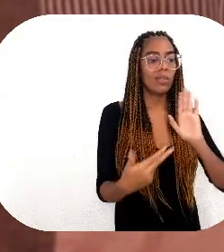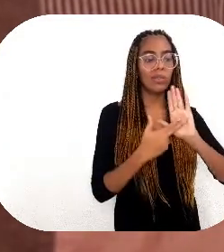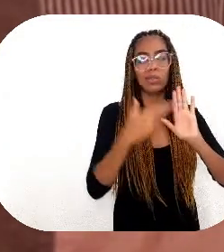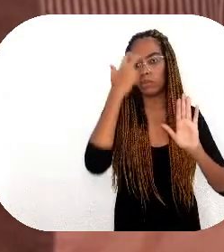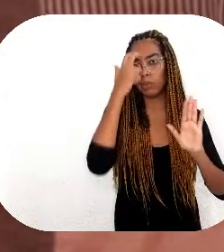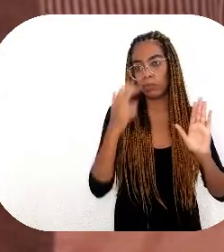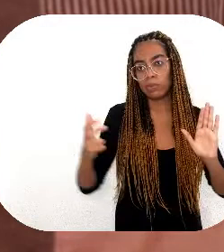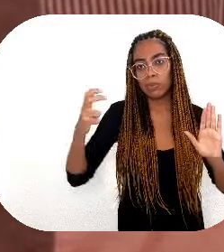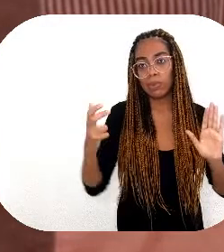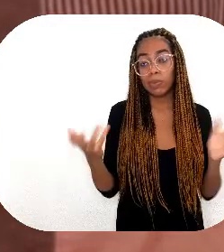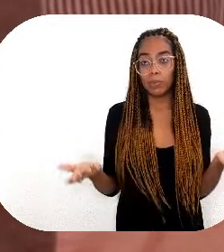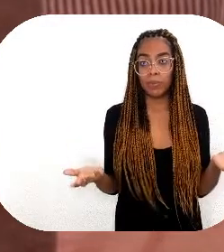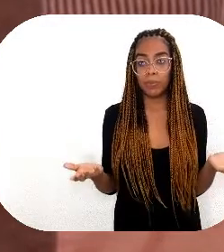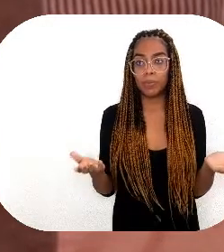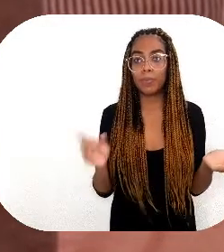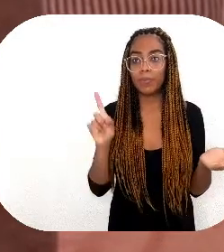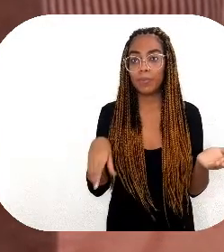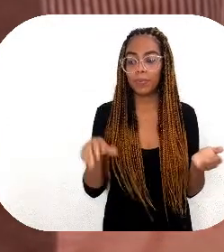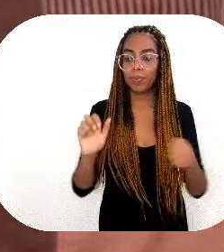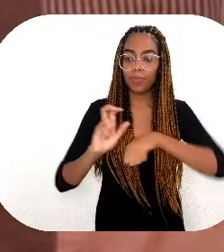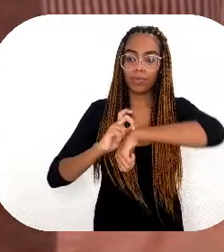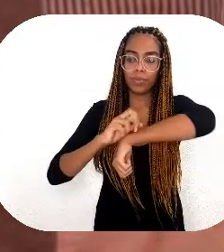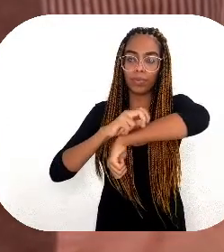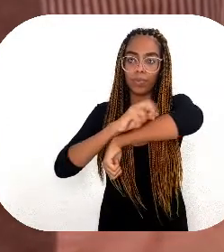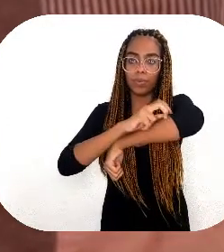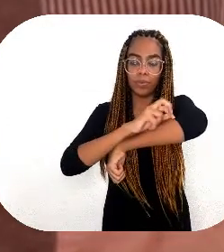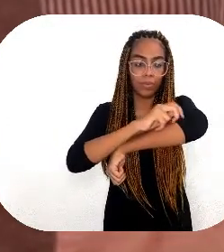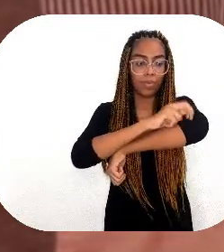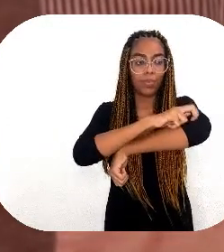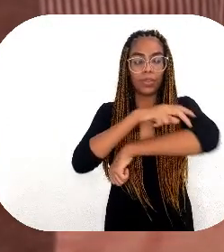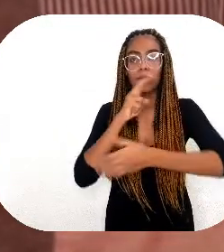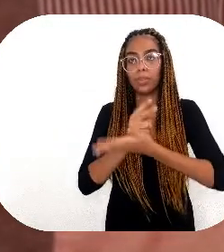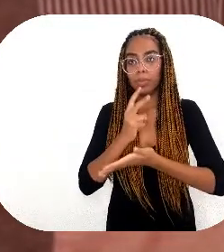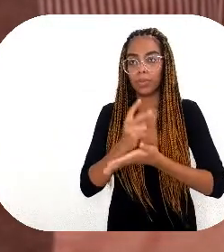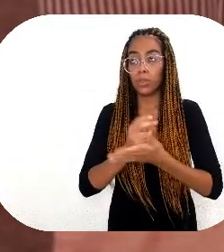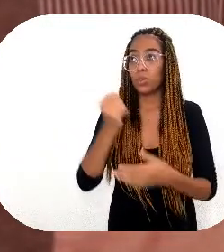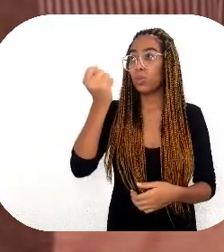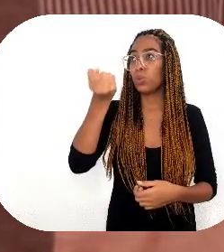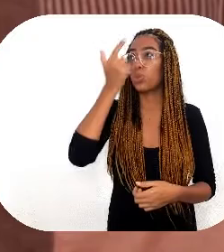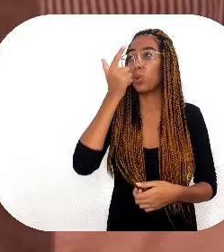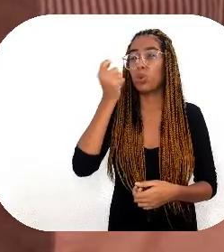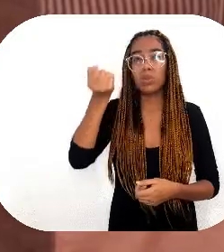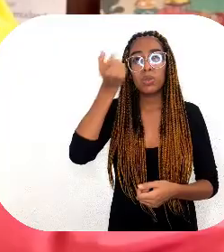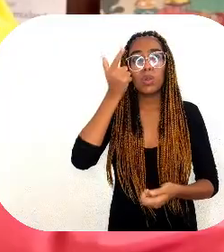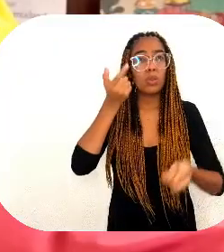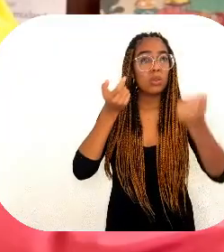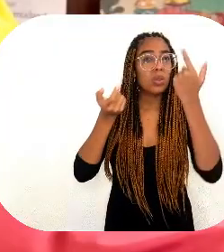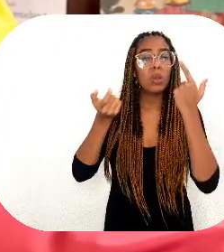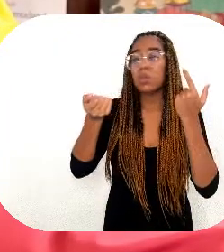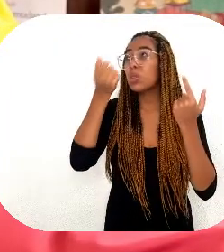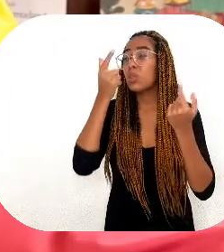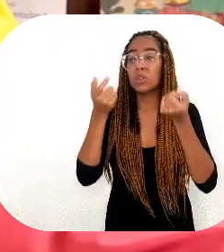quanto eu. Ai, como sou inteligente! Anansi gostava de subir nas pedras, tomar